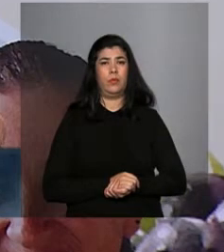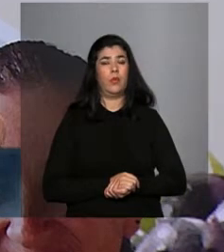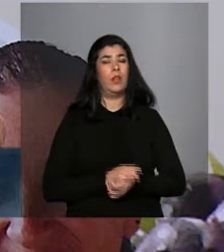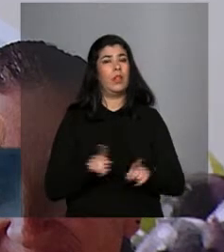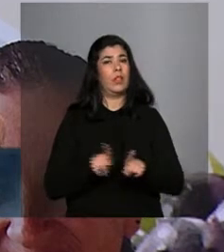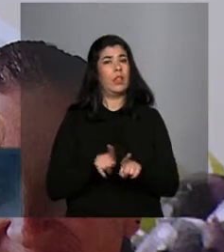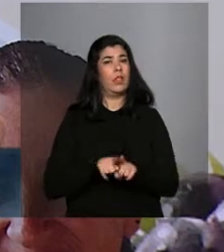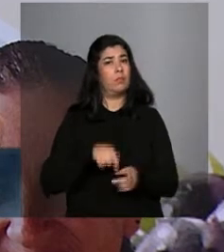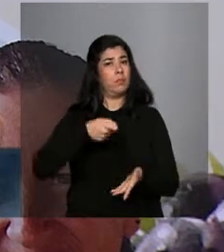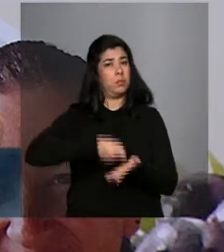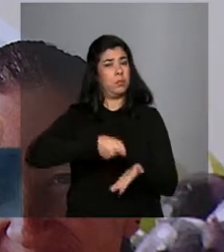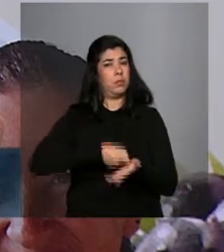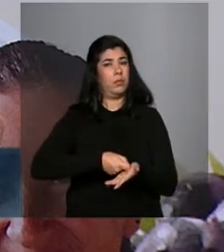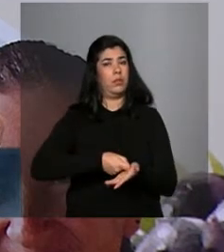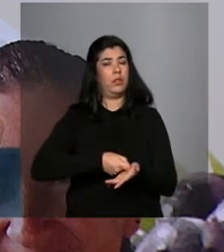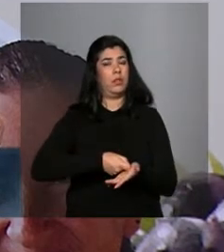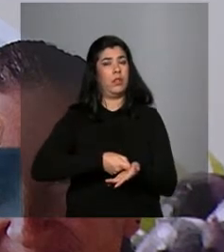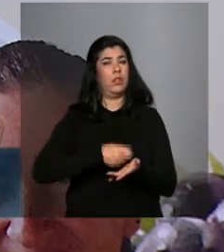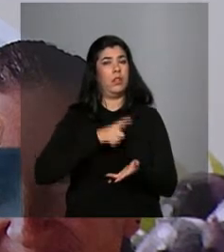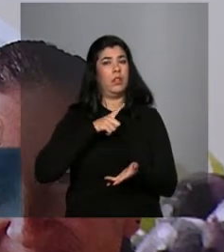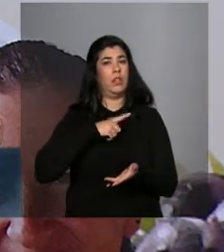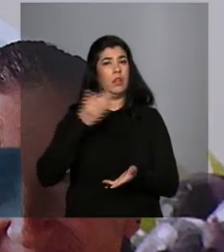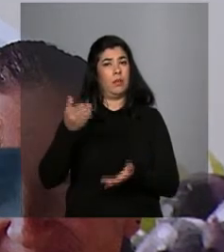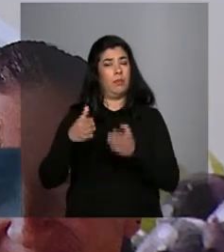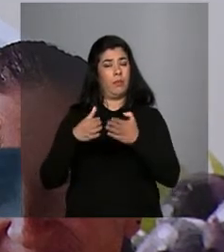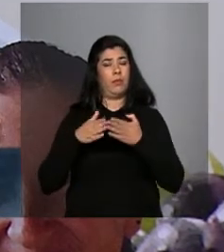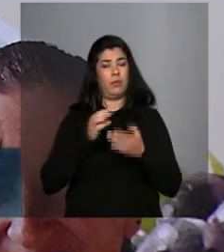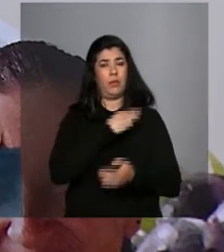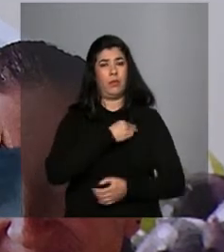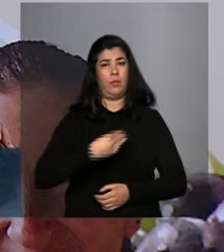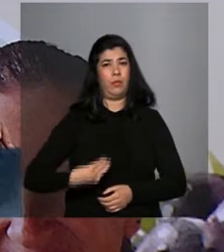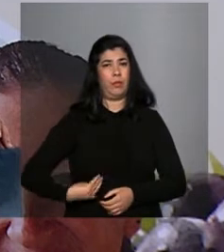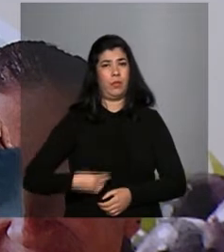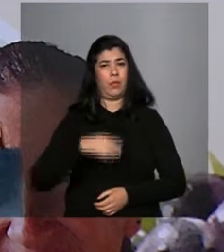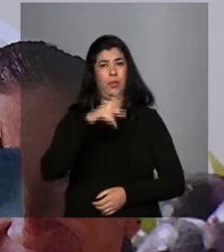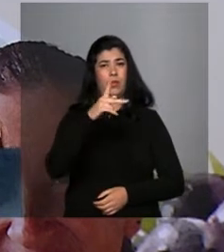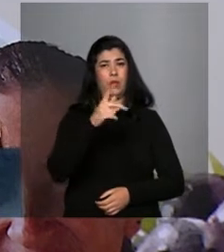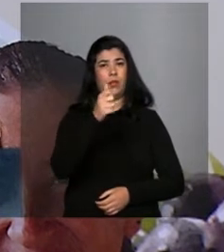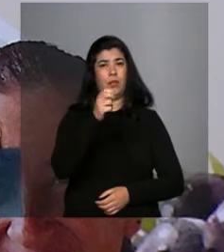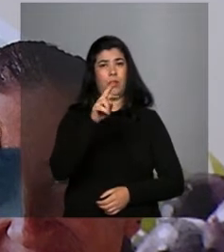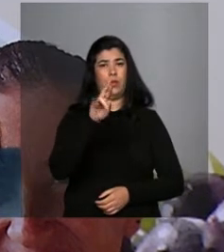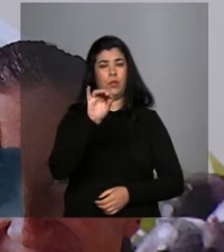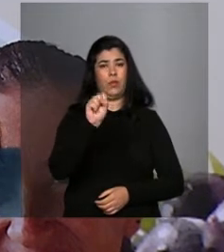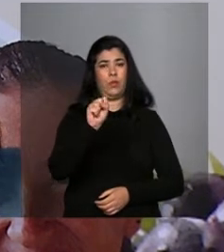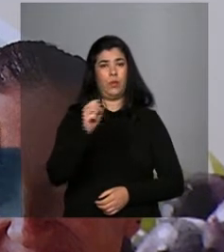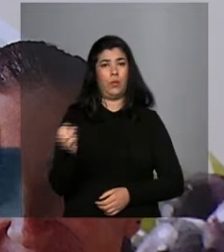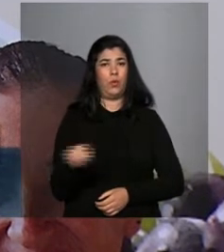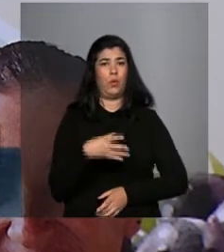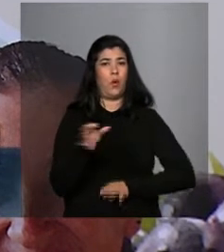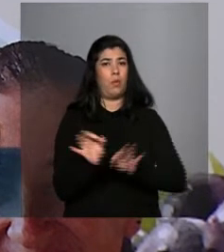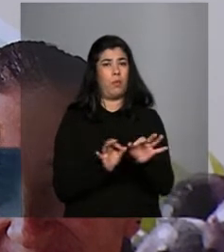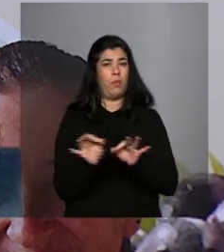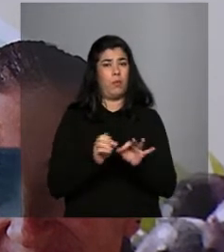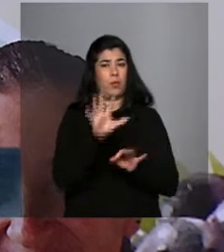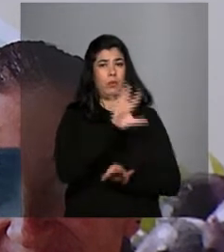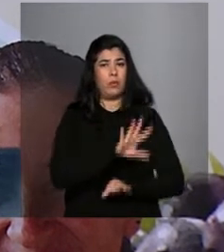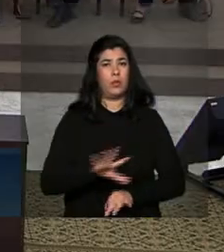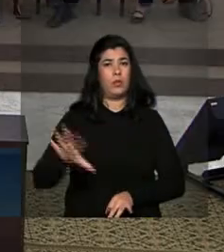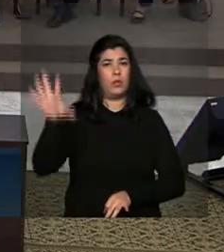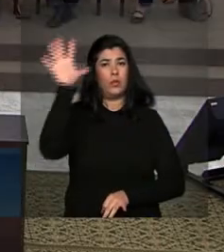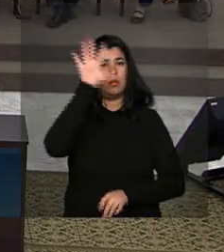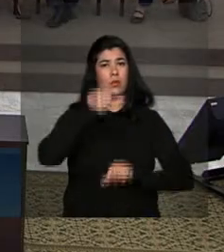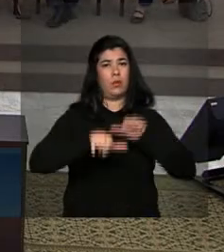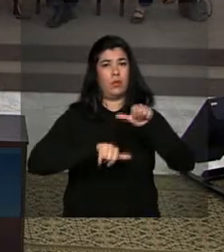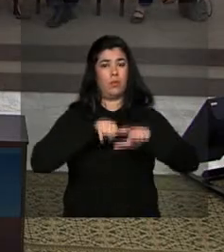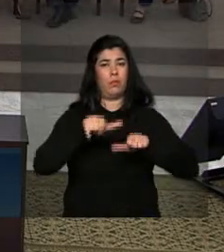Determinei também ao Patrus Ananias a elaboração de um novo Plano Nacional de Reforma Agrária.